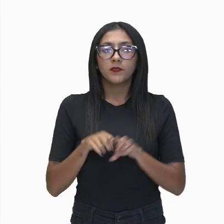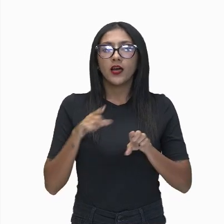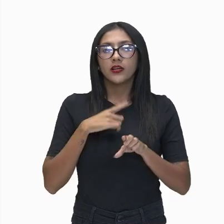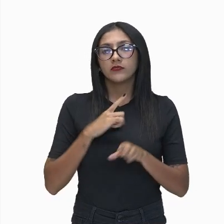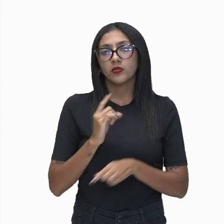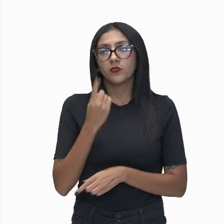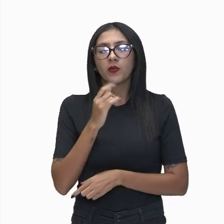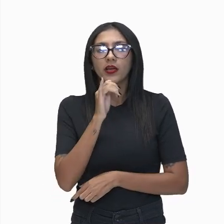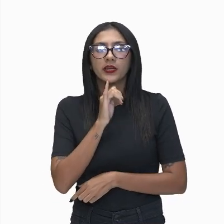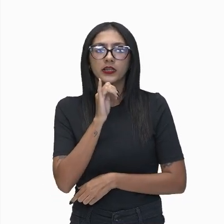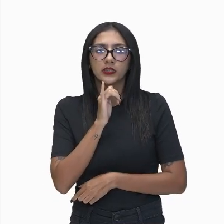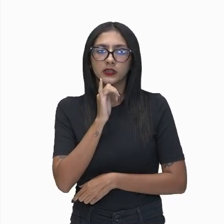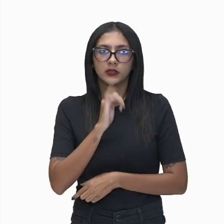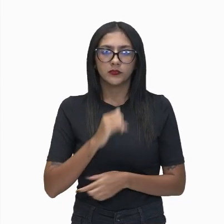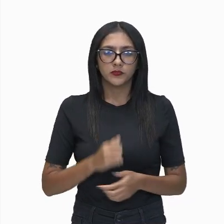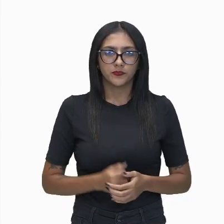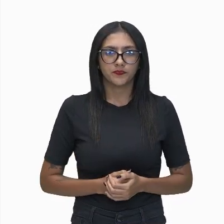a